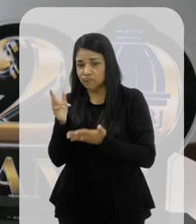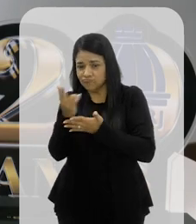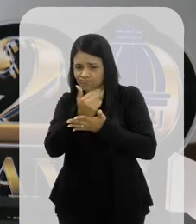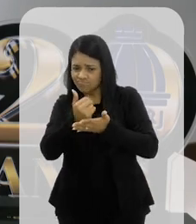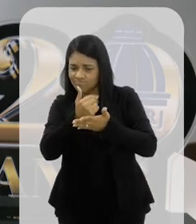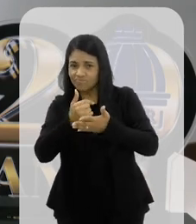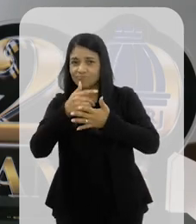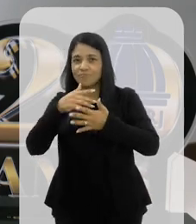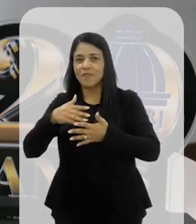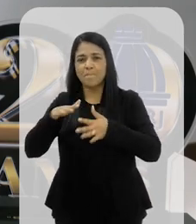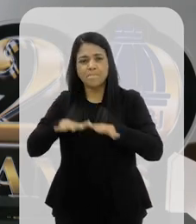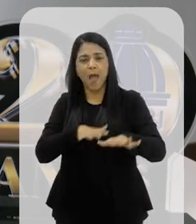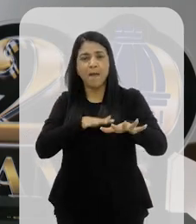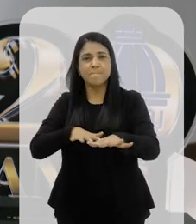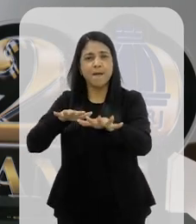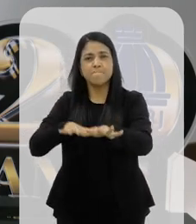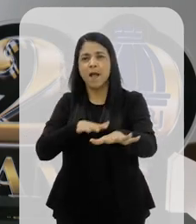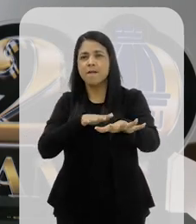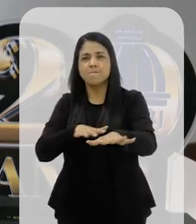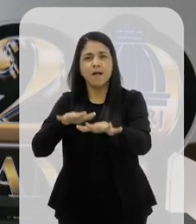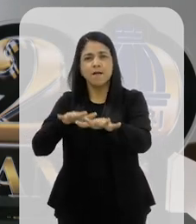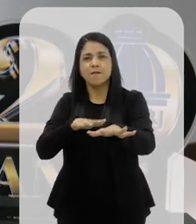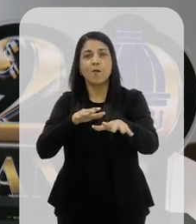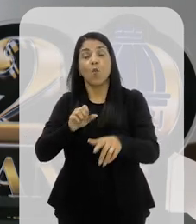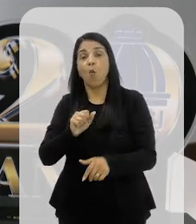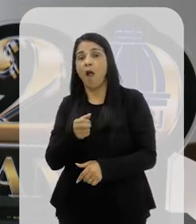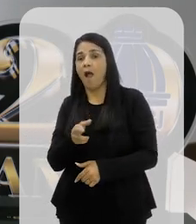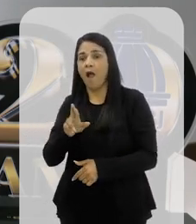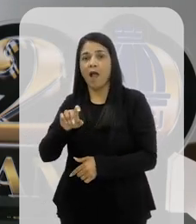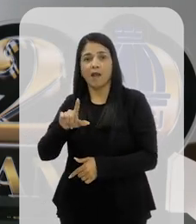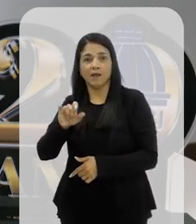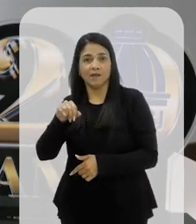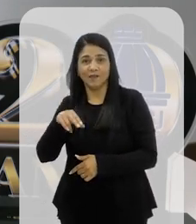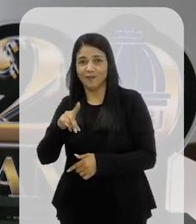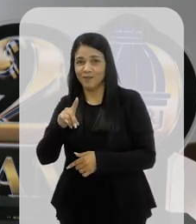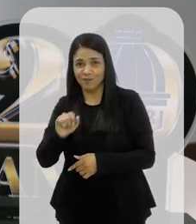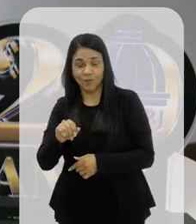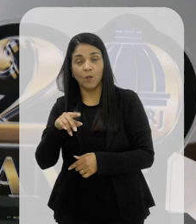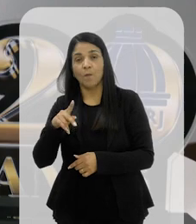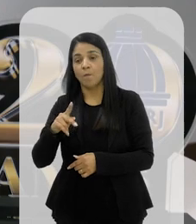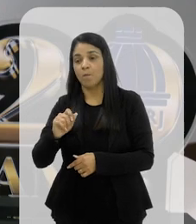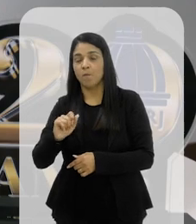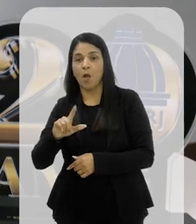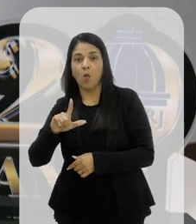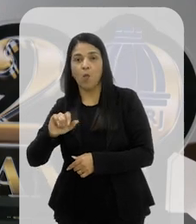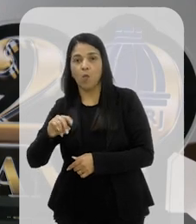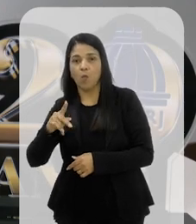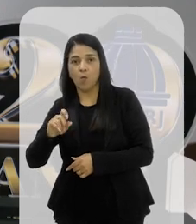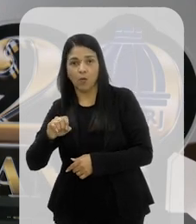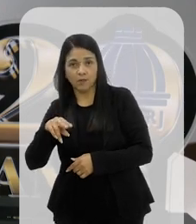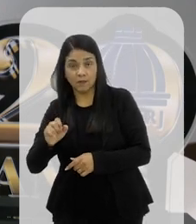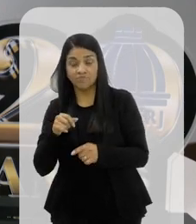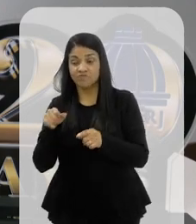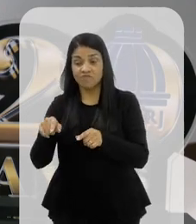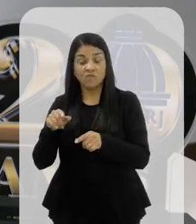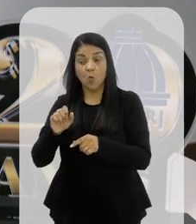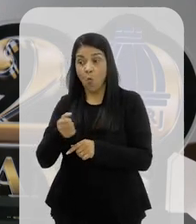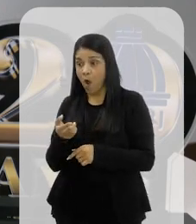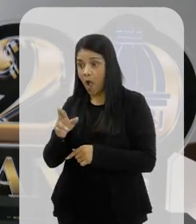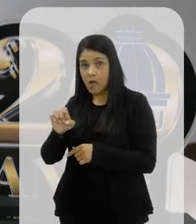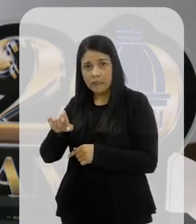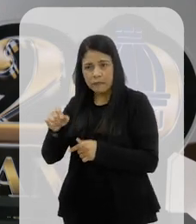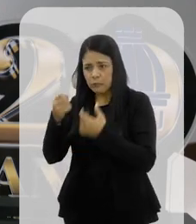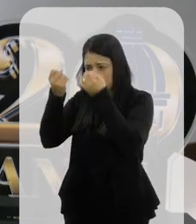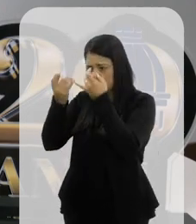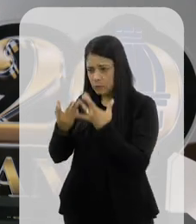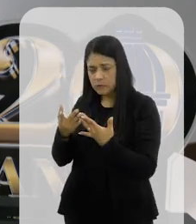decorações da Avenida com Pamplona com Arlindo então ouvi o Eduardo falar de desses trabalhos era um